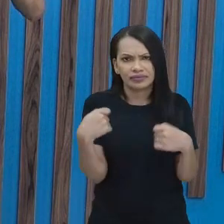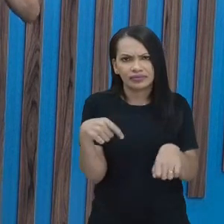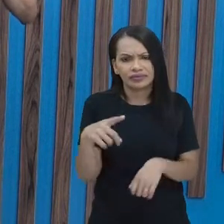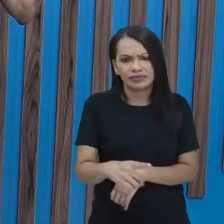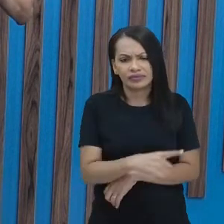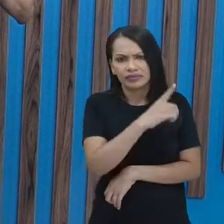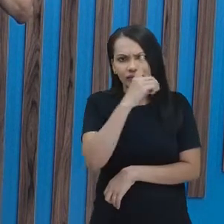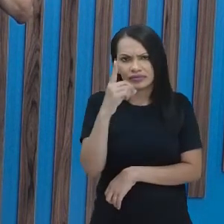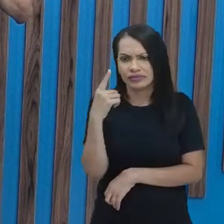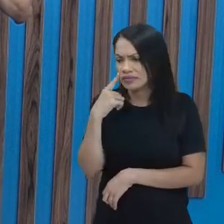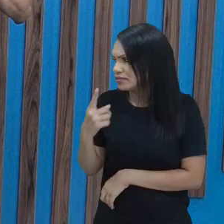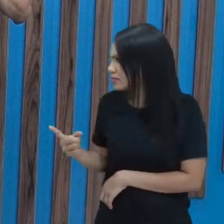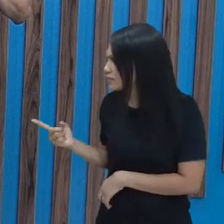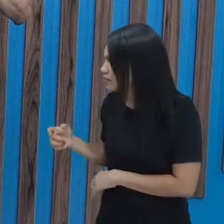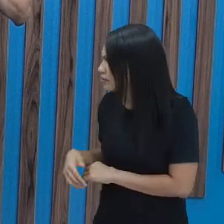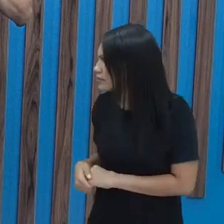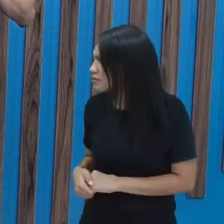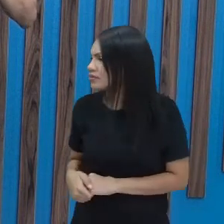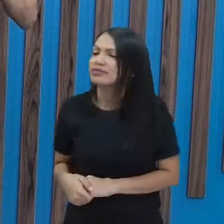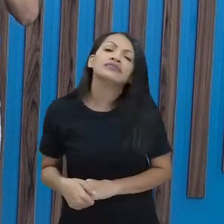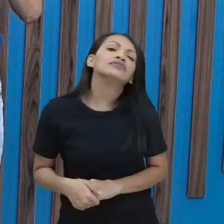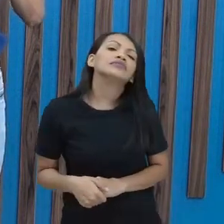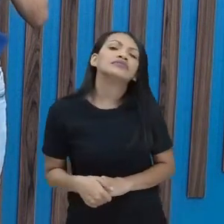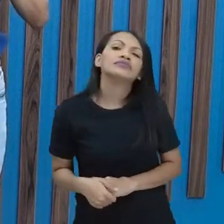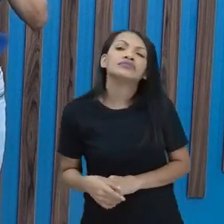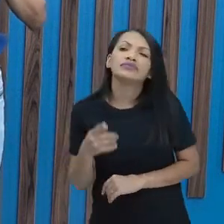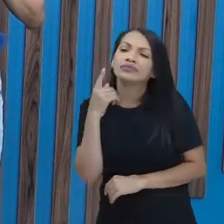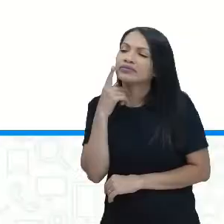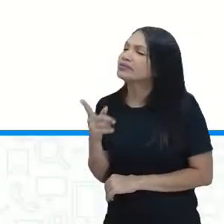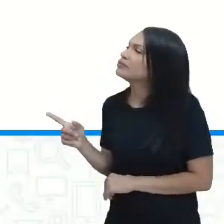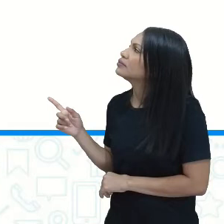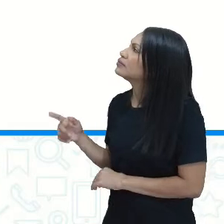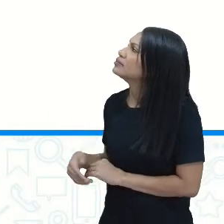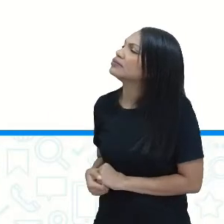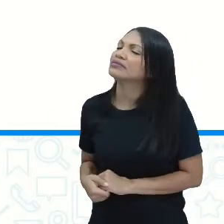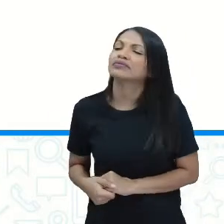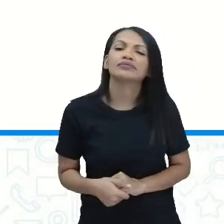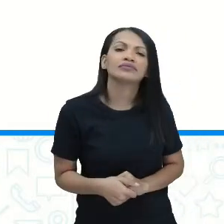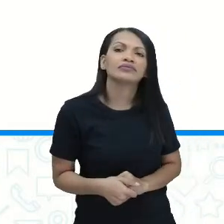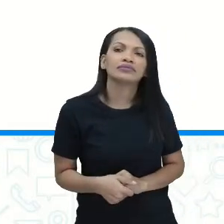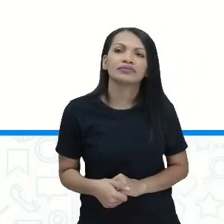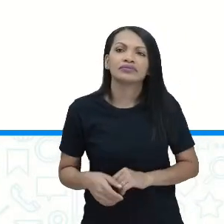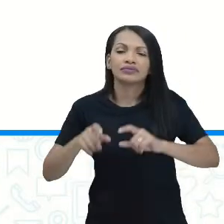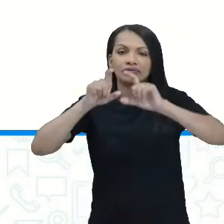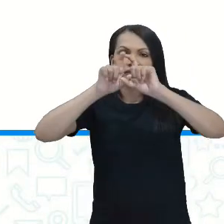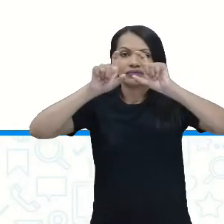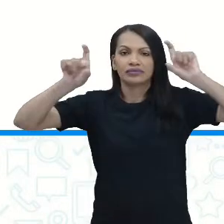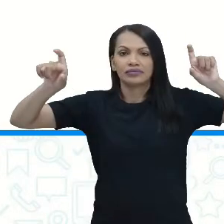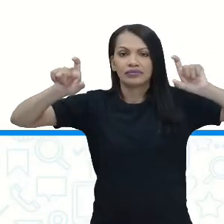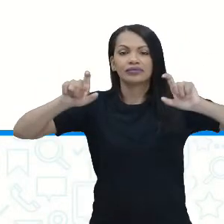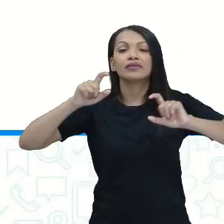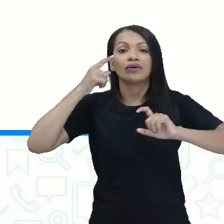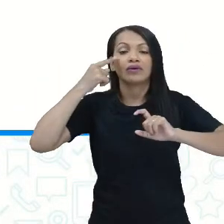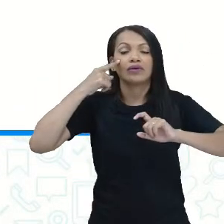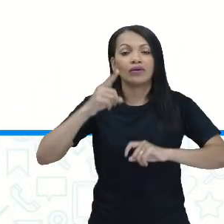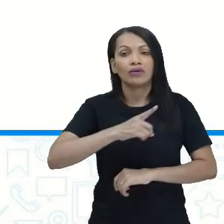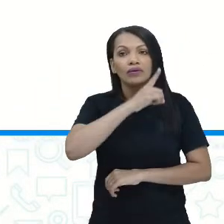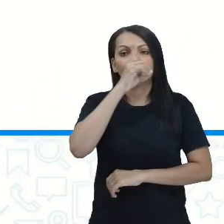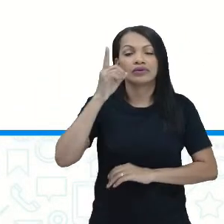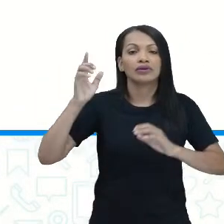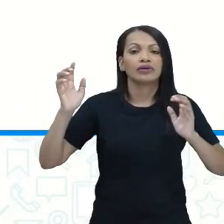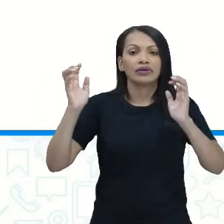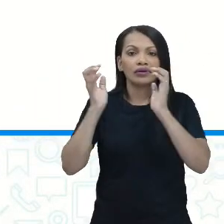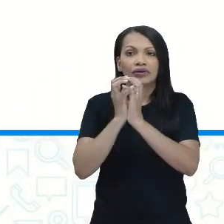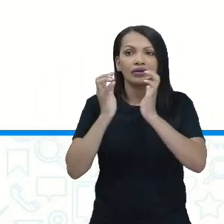data. Logo em cima você precisa da data. Observe essa cartinha aí. Eu coloquei a data, não foi?